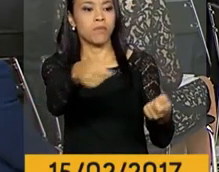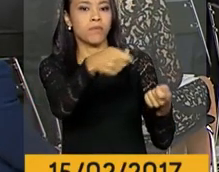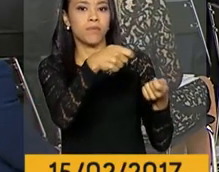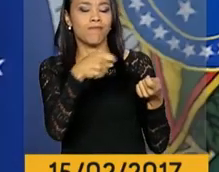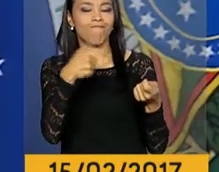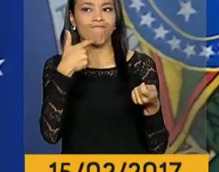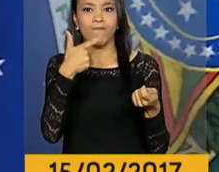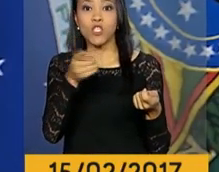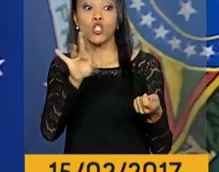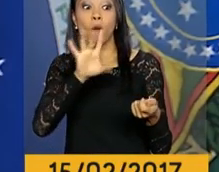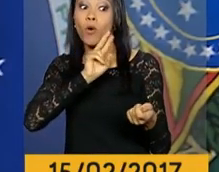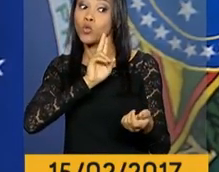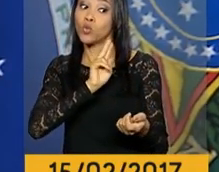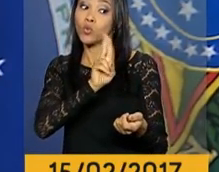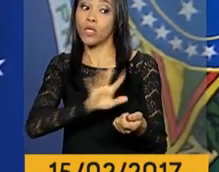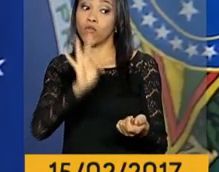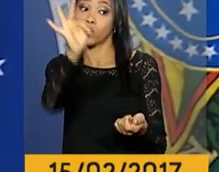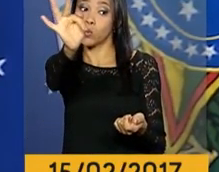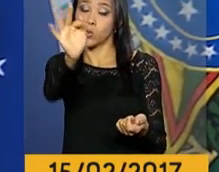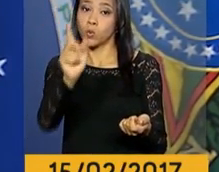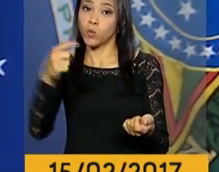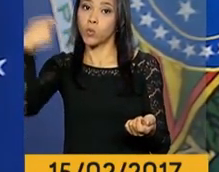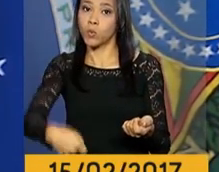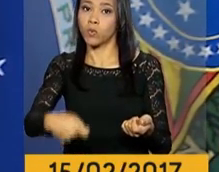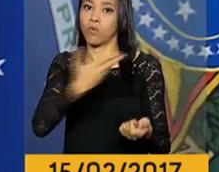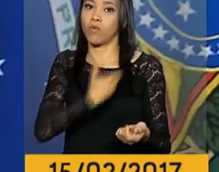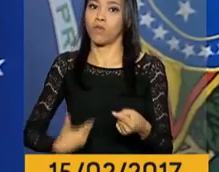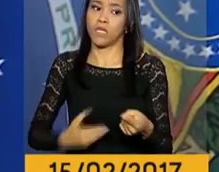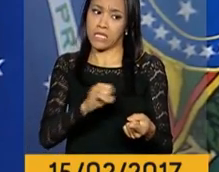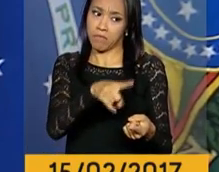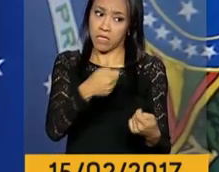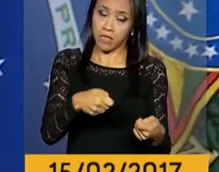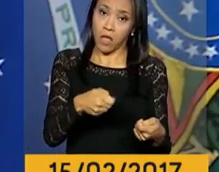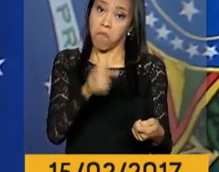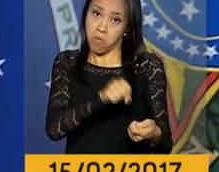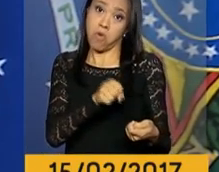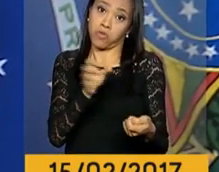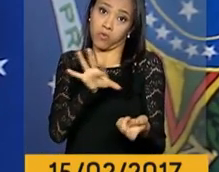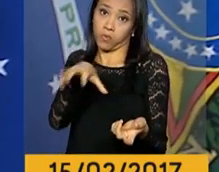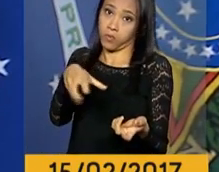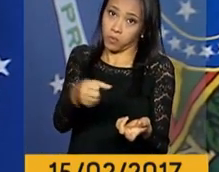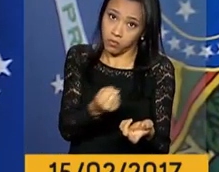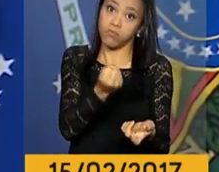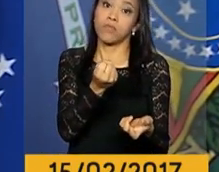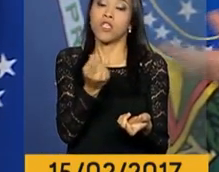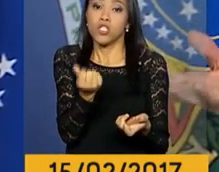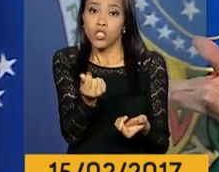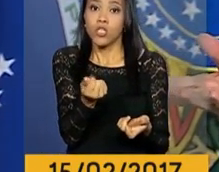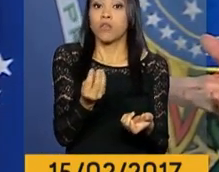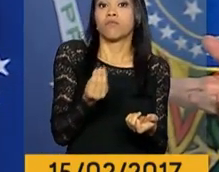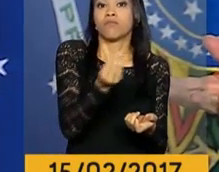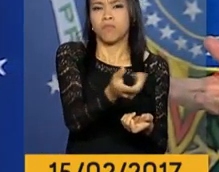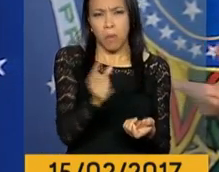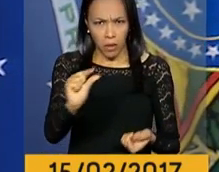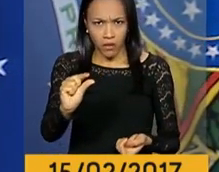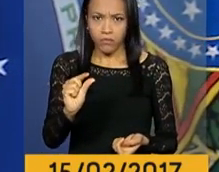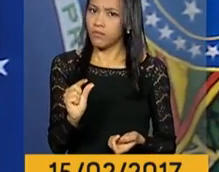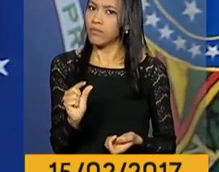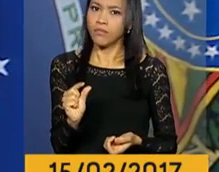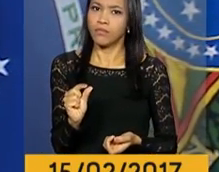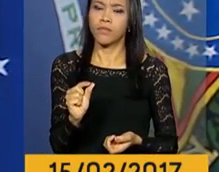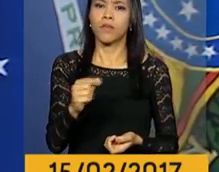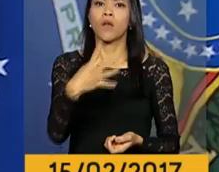"Olhe, você só pode usar isso no futuro, mas se você tiver uma necessidade hoje, você pode dispor dessa importância." Não é uma importância pequena,